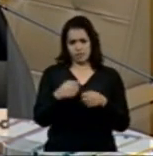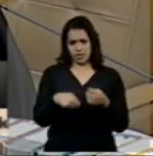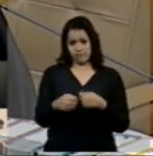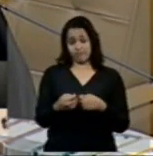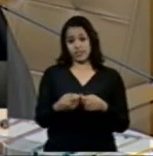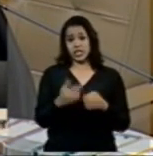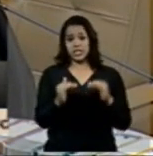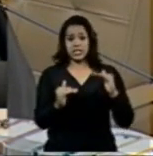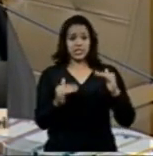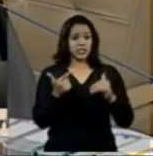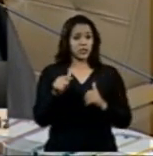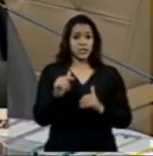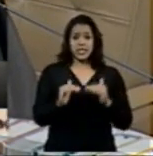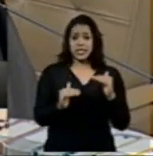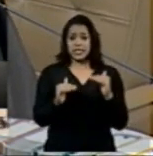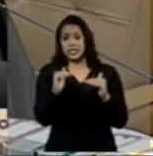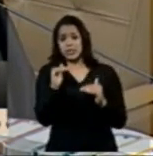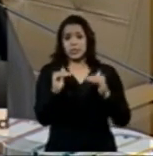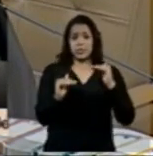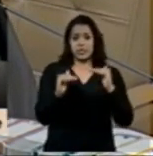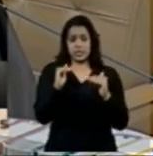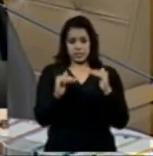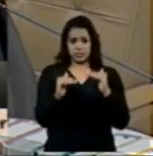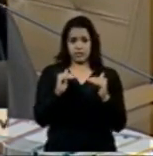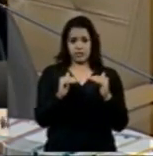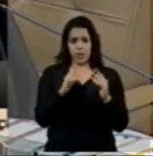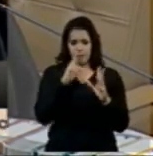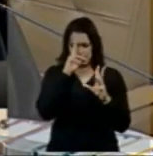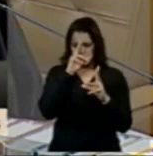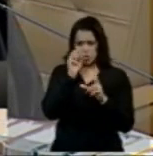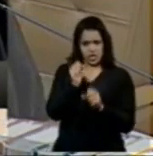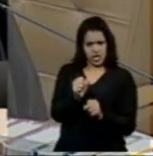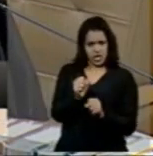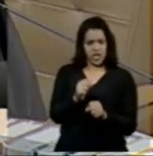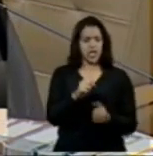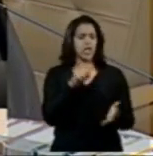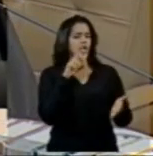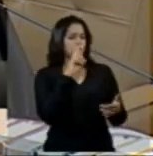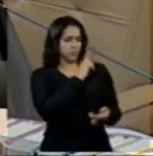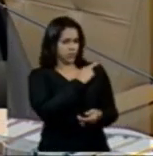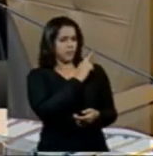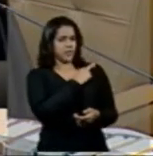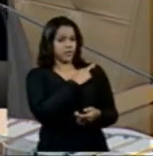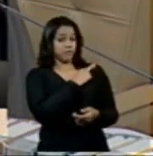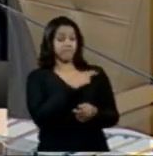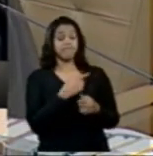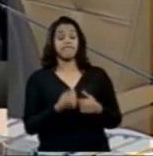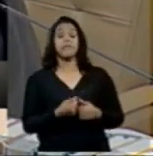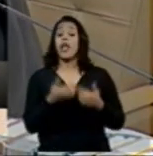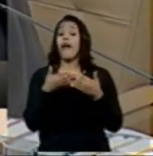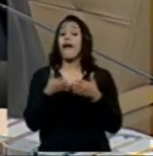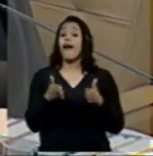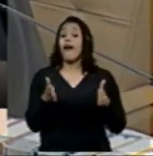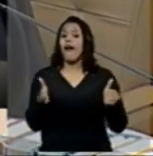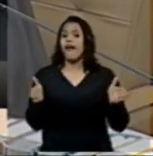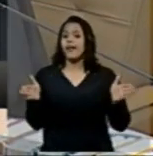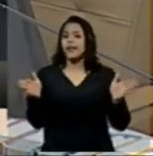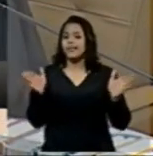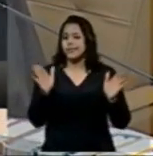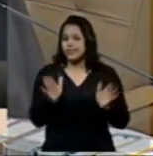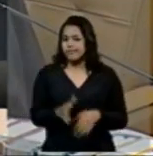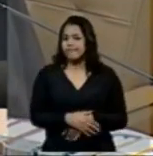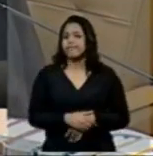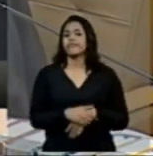flagrante desequilíbrio do binômio poder-responsabilidade. Abre-se margem, por meio do referido desequilíbrio, a